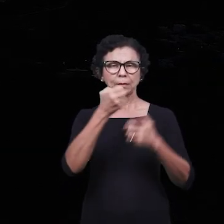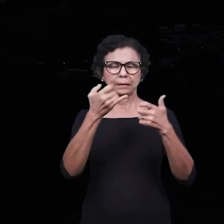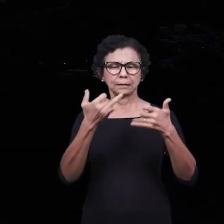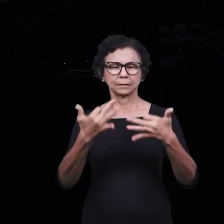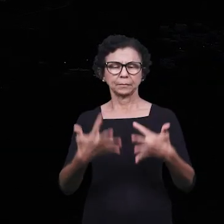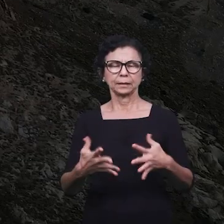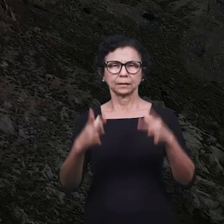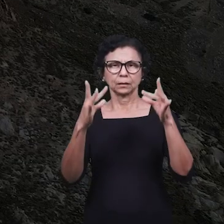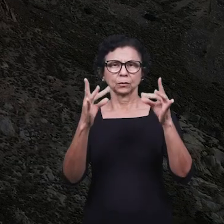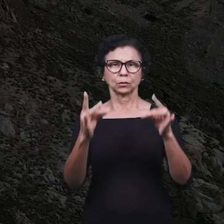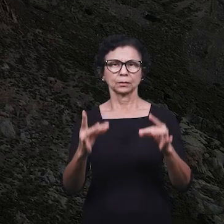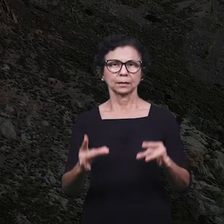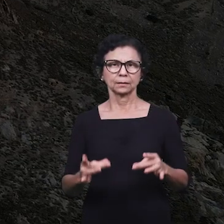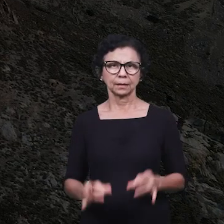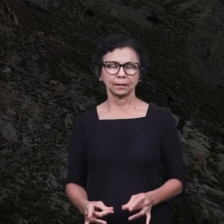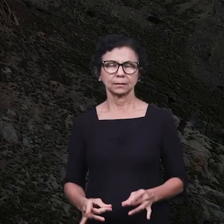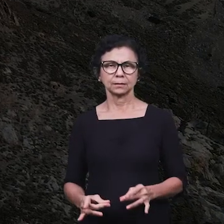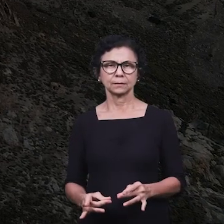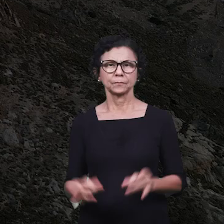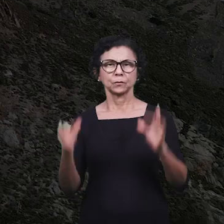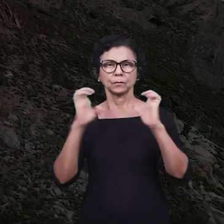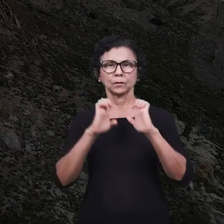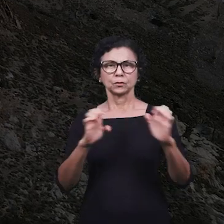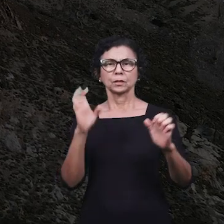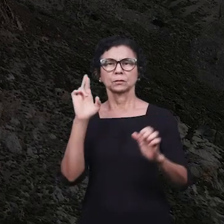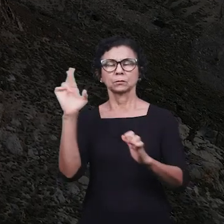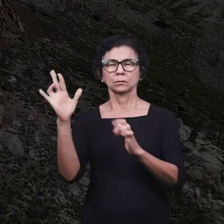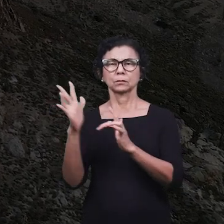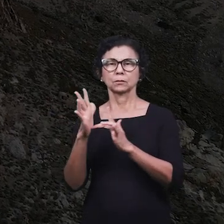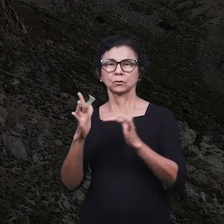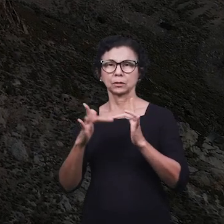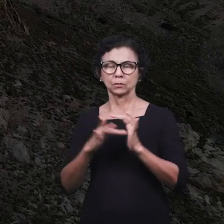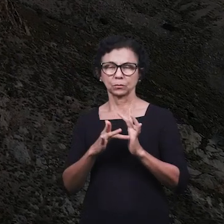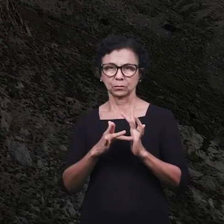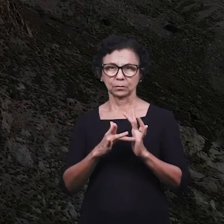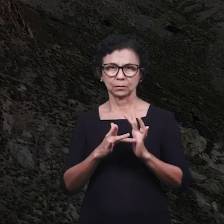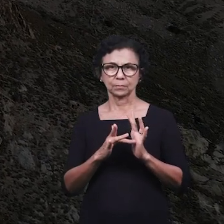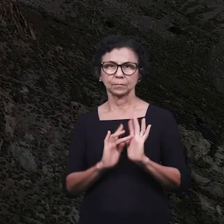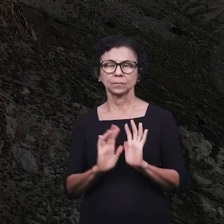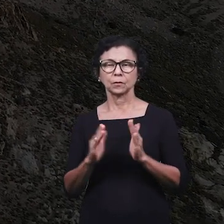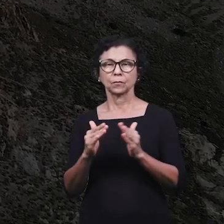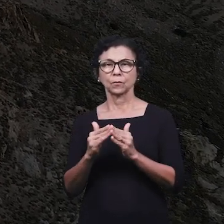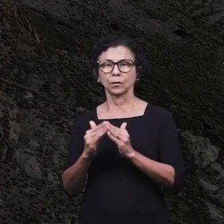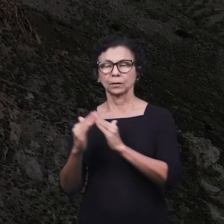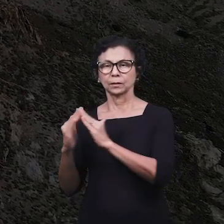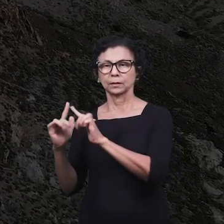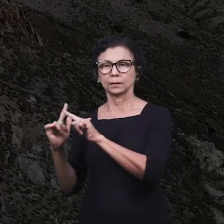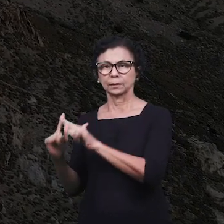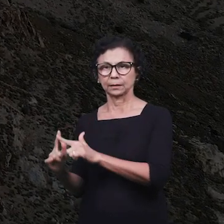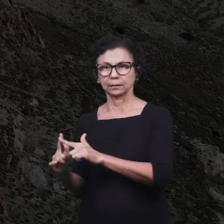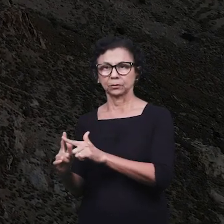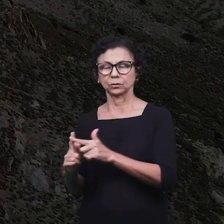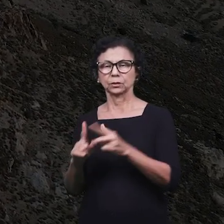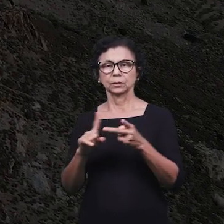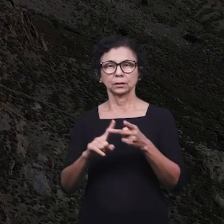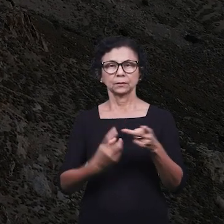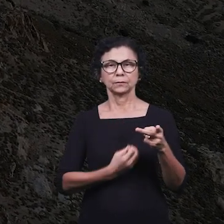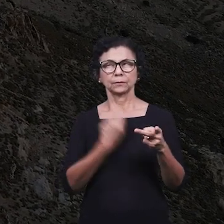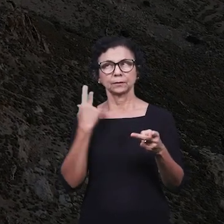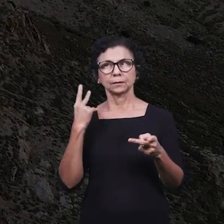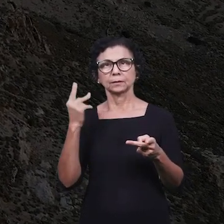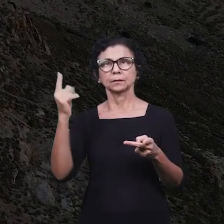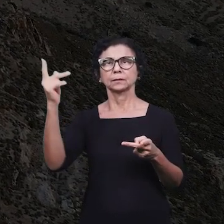Jesus para a igreja e também para a vida eterna.